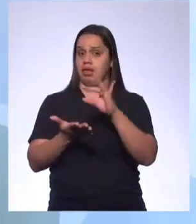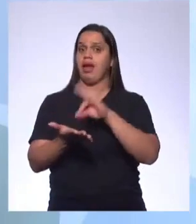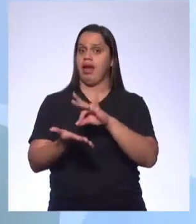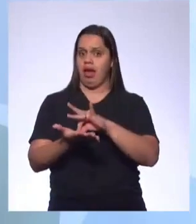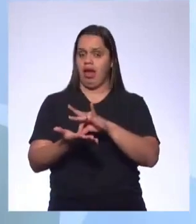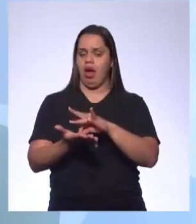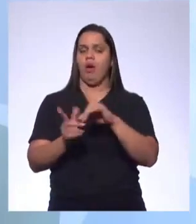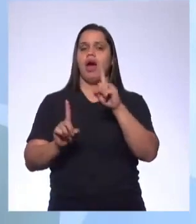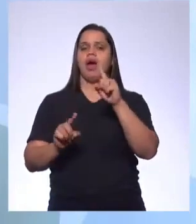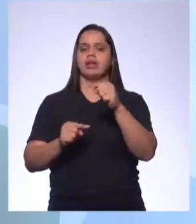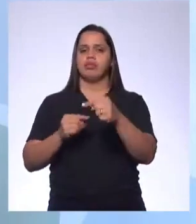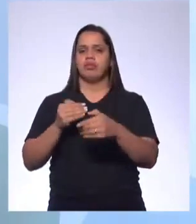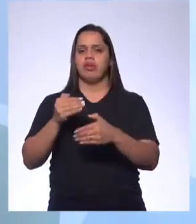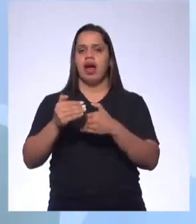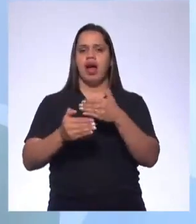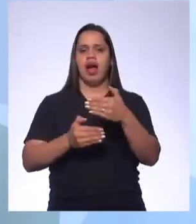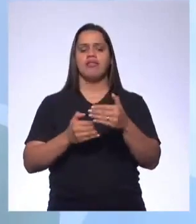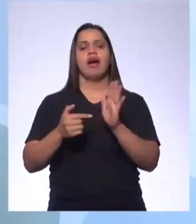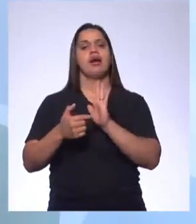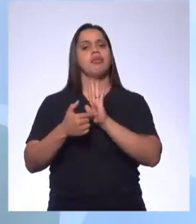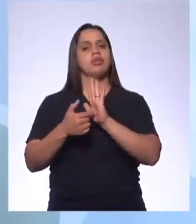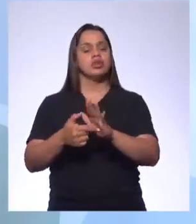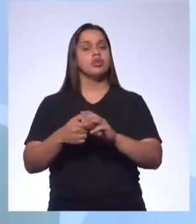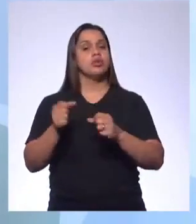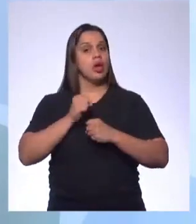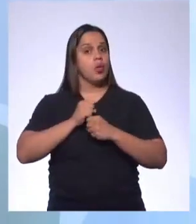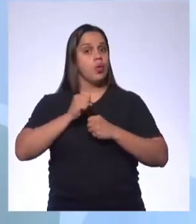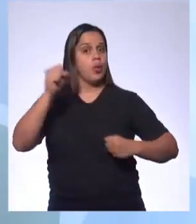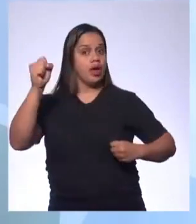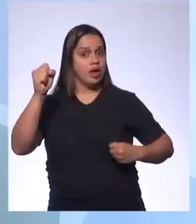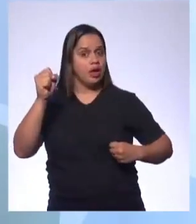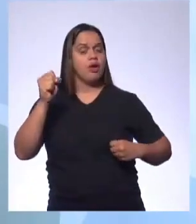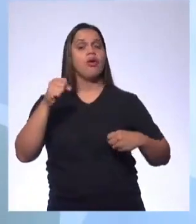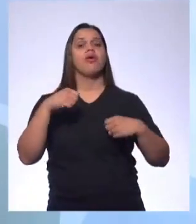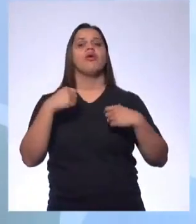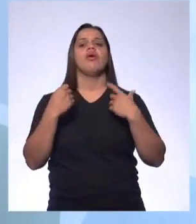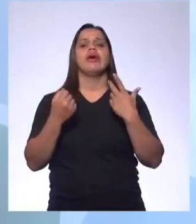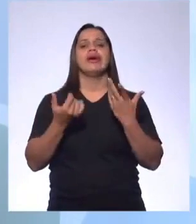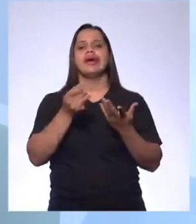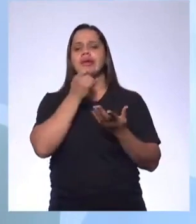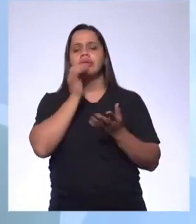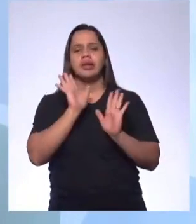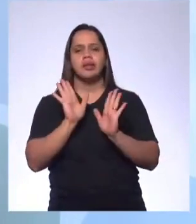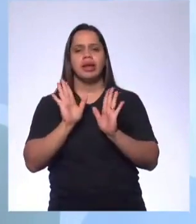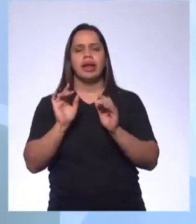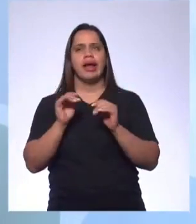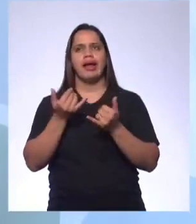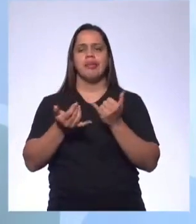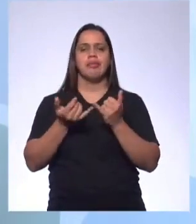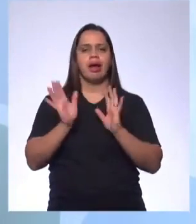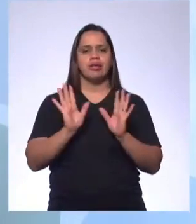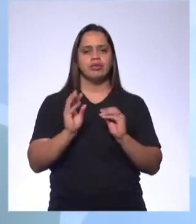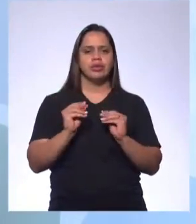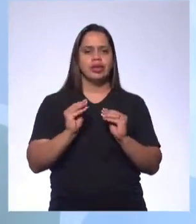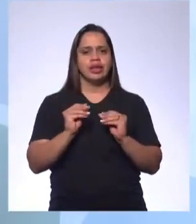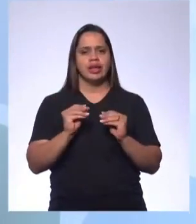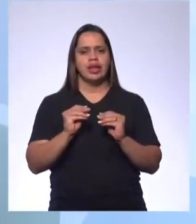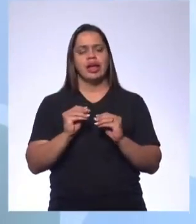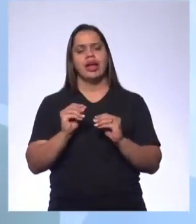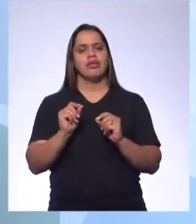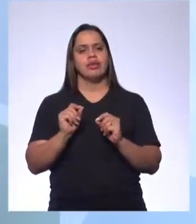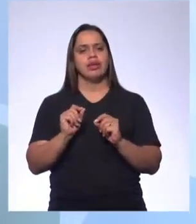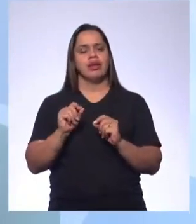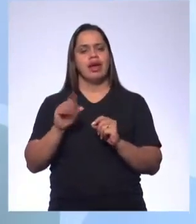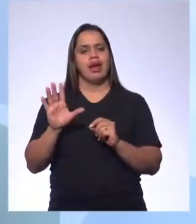vem trazendo o herói, o anti-herói. Eu vou tentar usar a palavra assim, ele é mais quadradinho, você tem uma expectativa que é